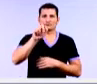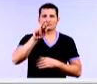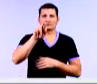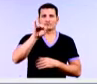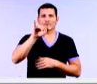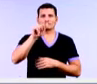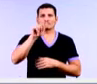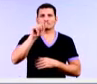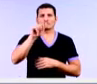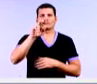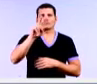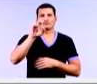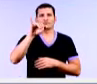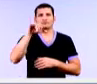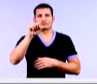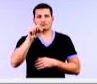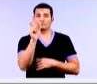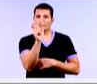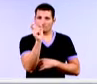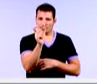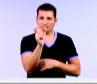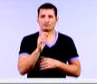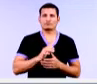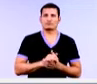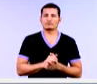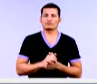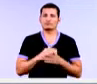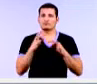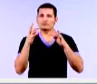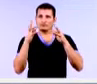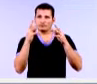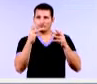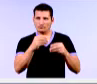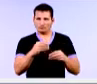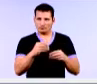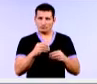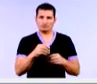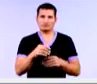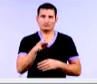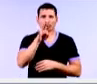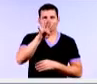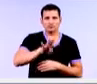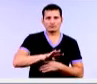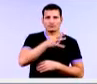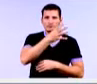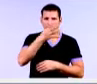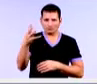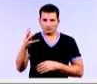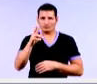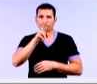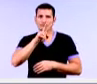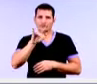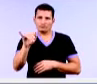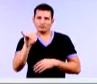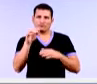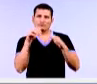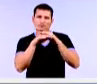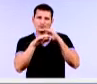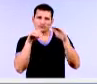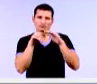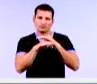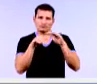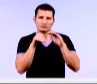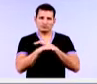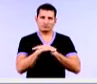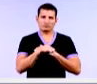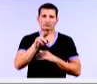você trabalha ao longo de um programa. Então, todas essas colunas elas vão estar registrando os aspectos